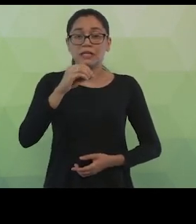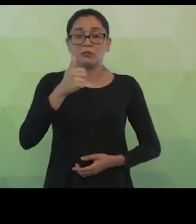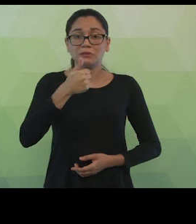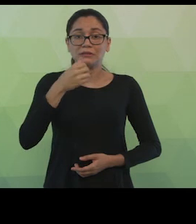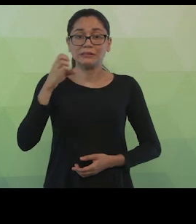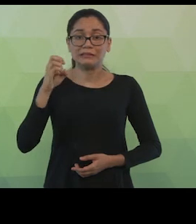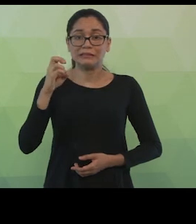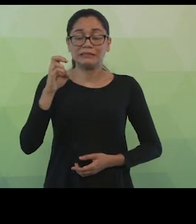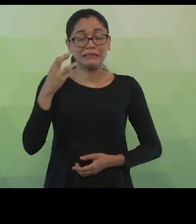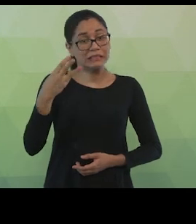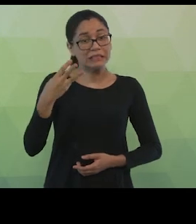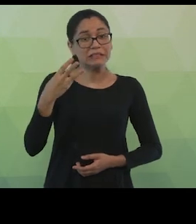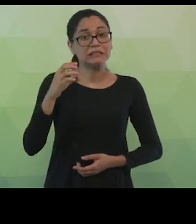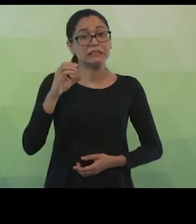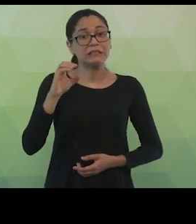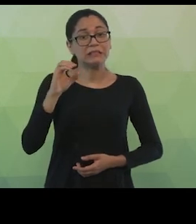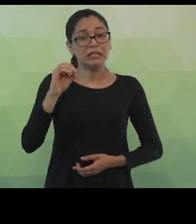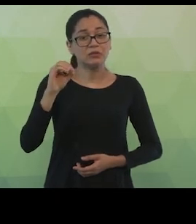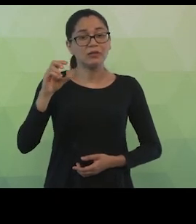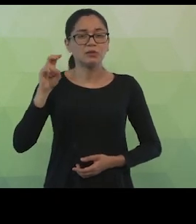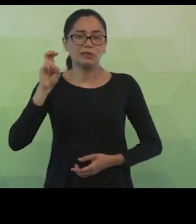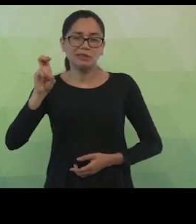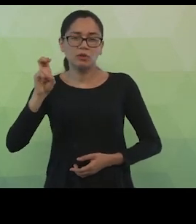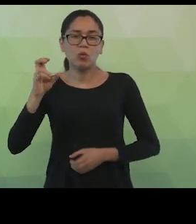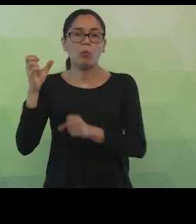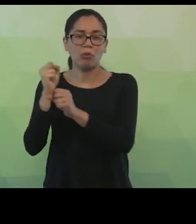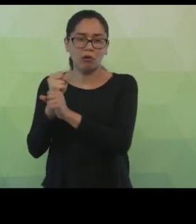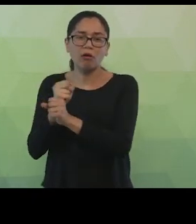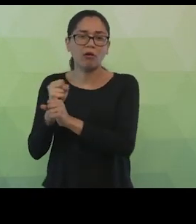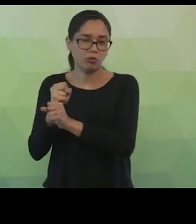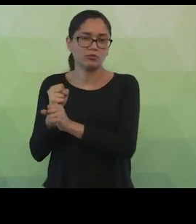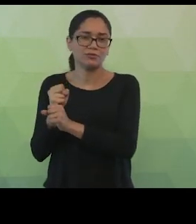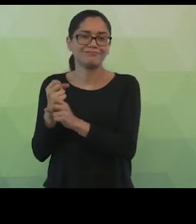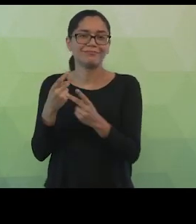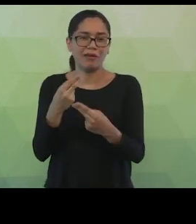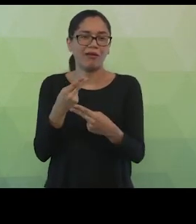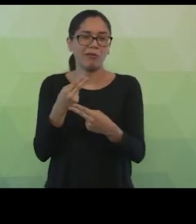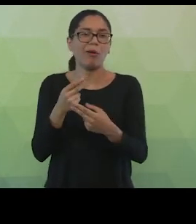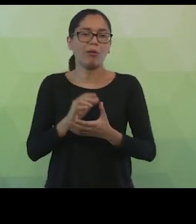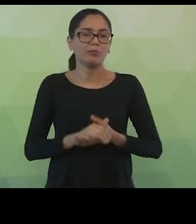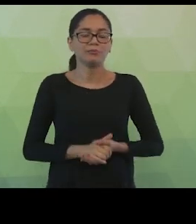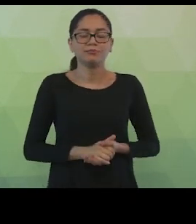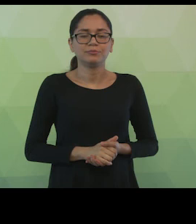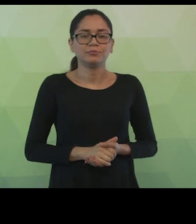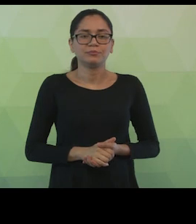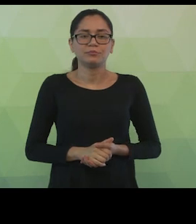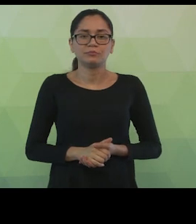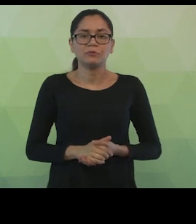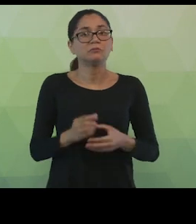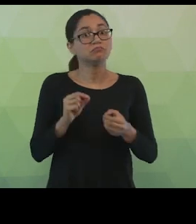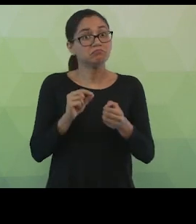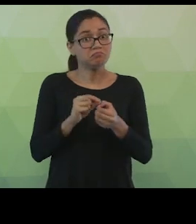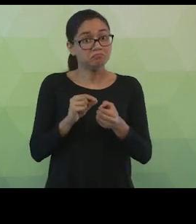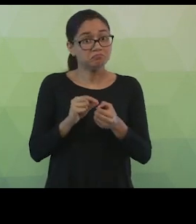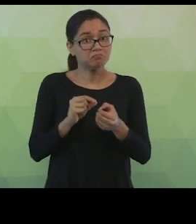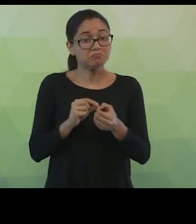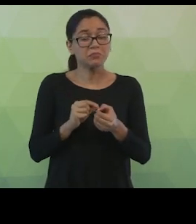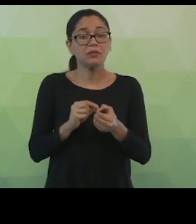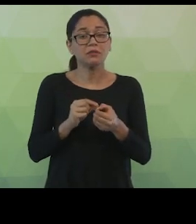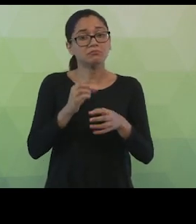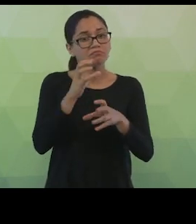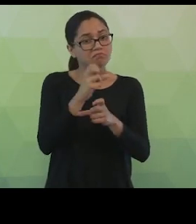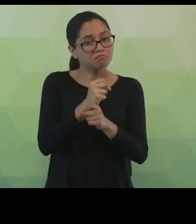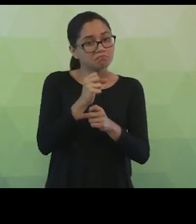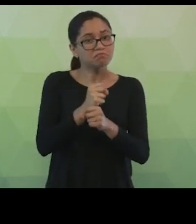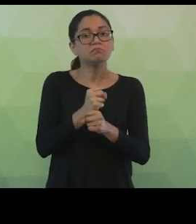1.013005 anos. Então, ele realizou a conta, recebeu um valor do